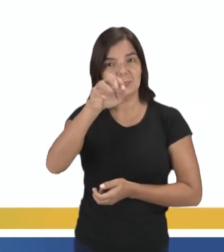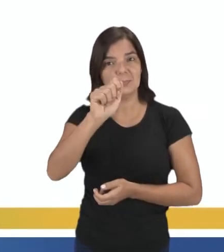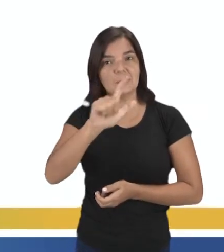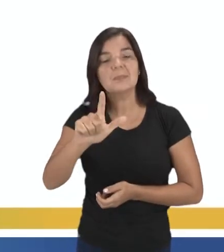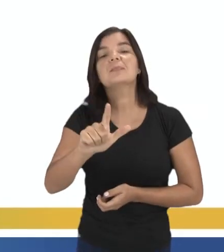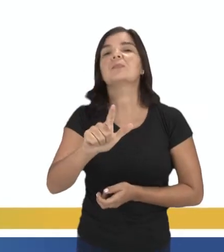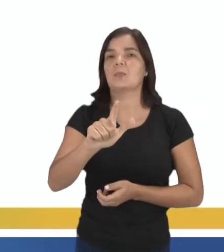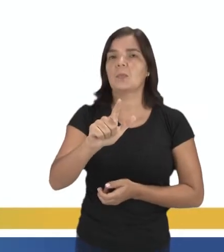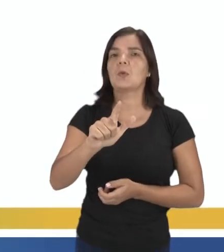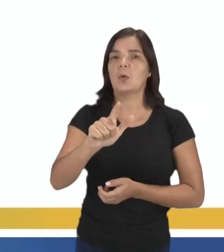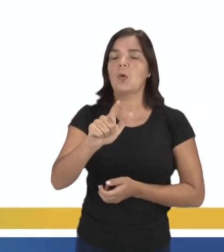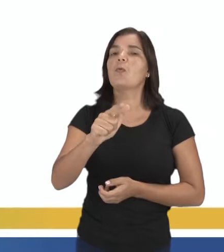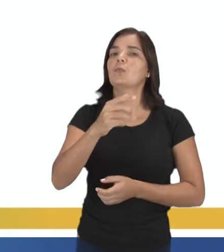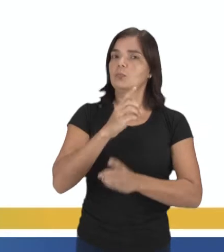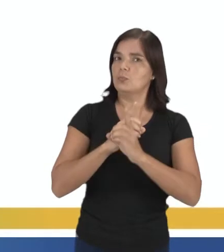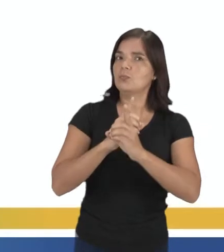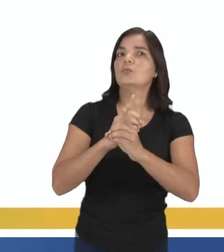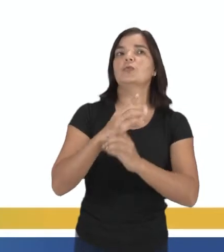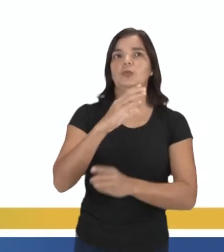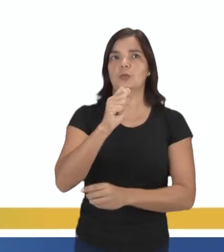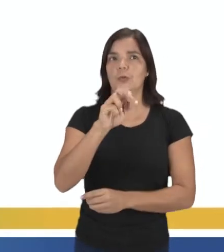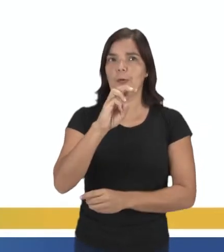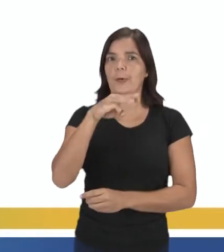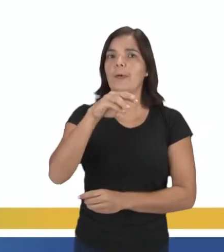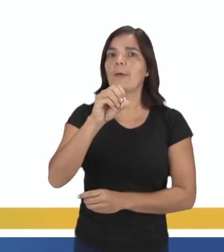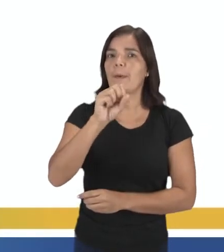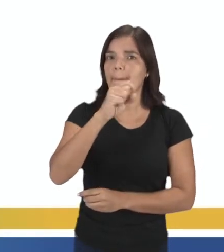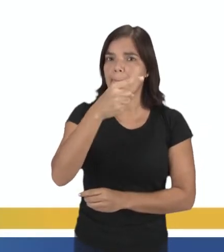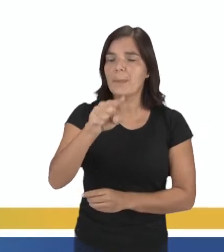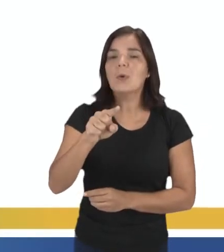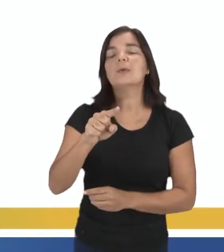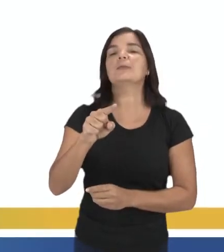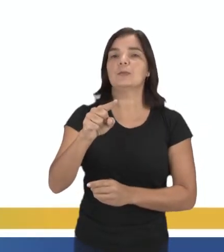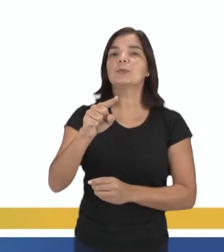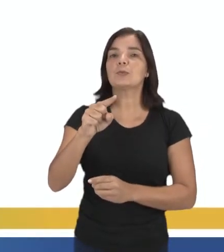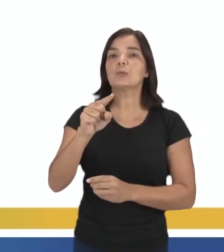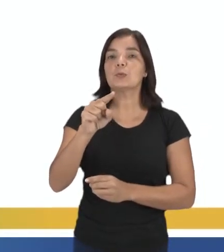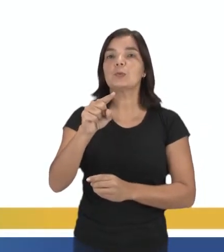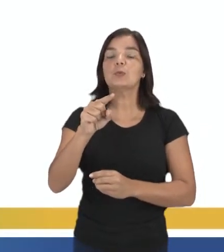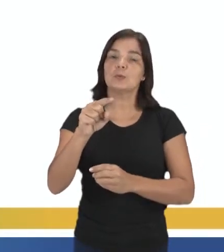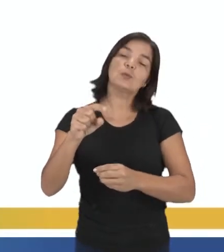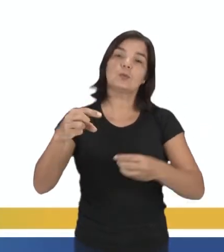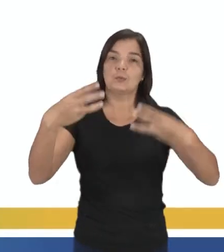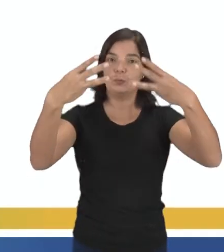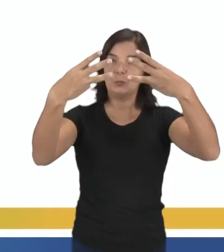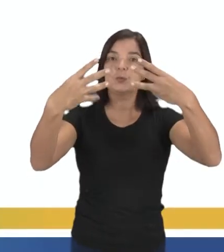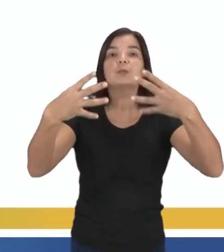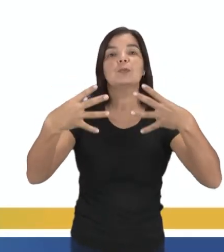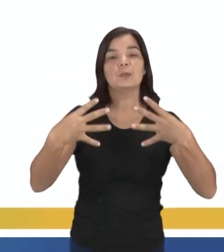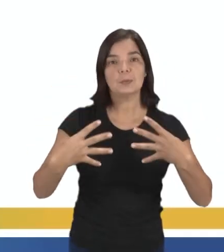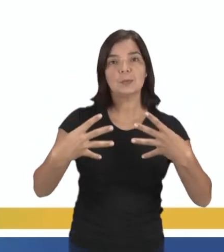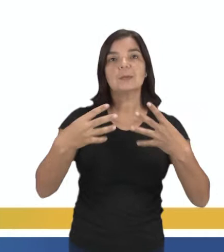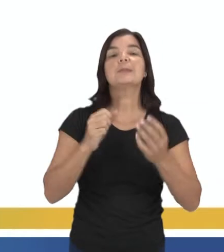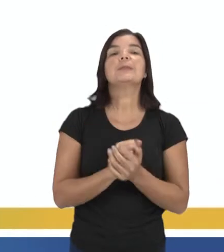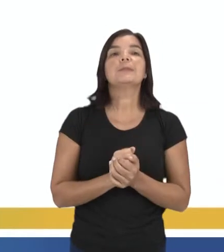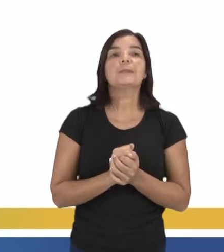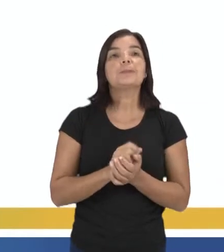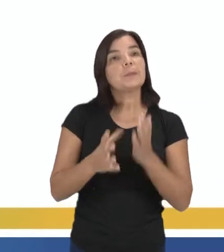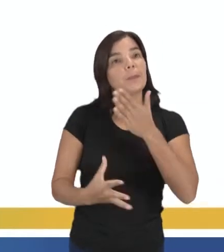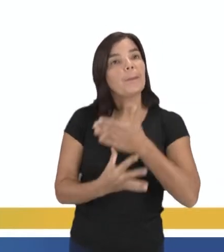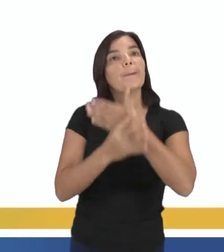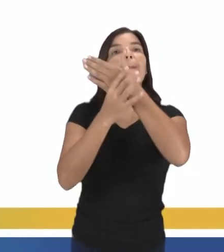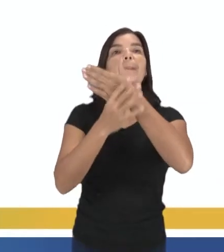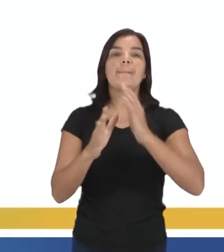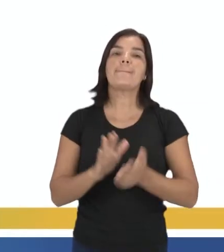grande discípulo de Camões, né, com os seus sonetos maravilhosos, entretanto, realistas,